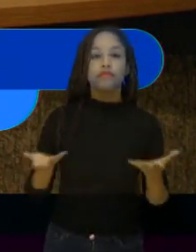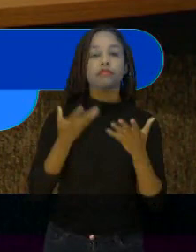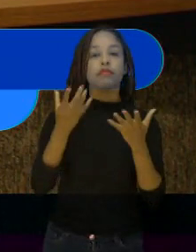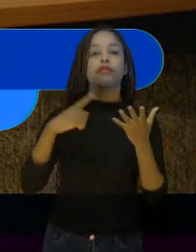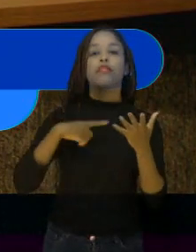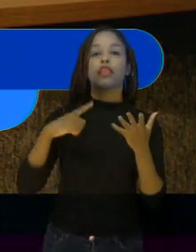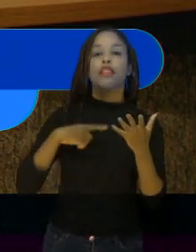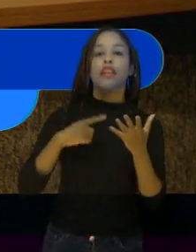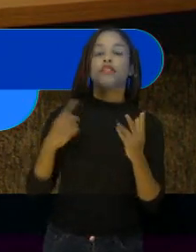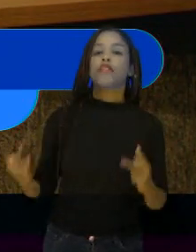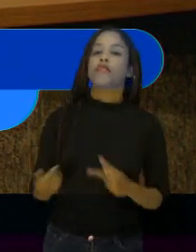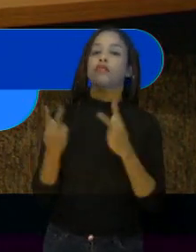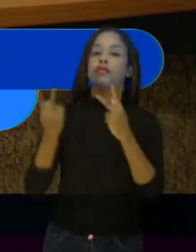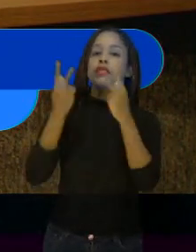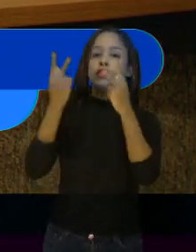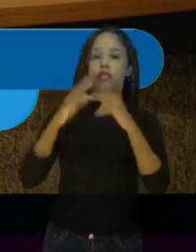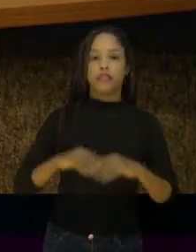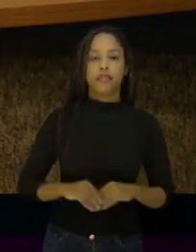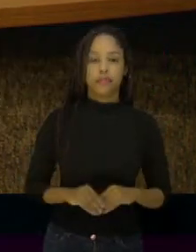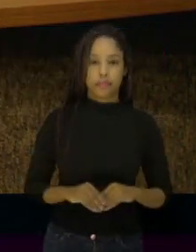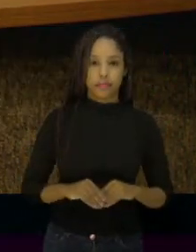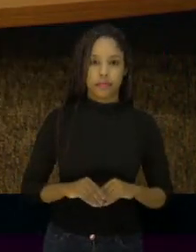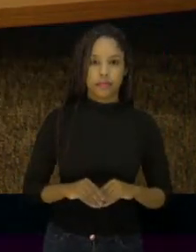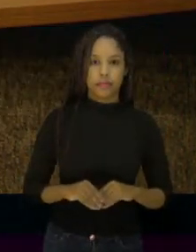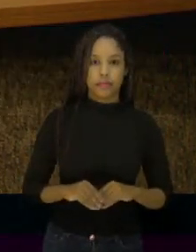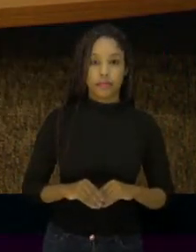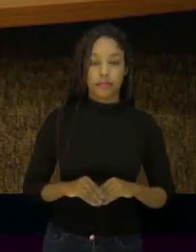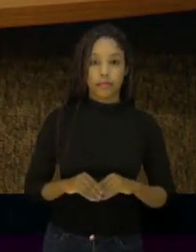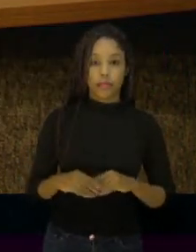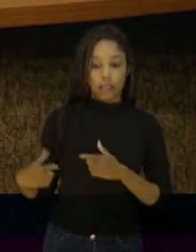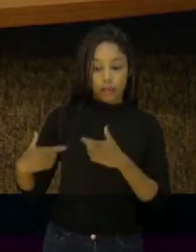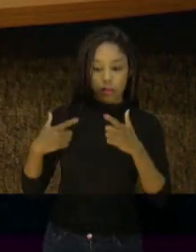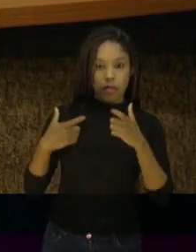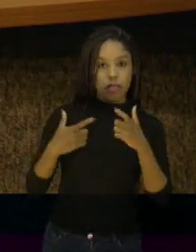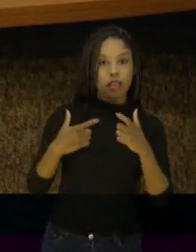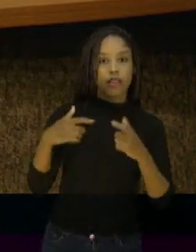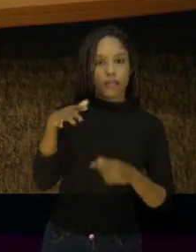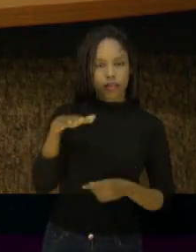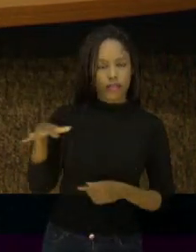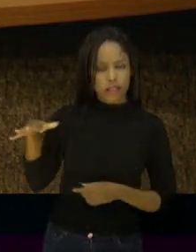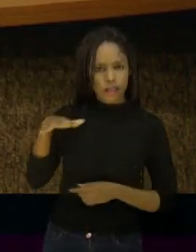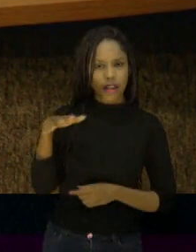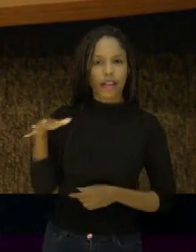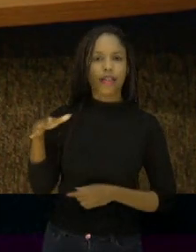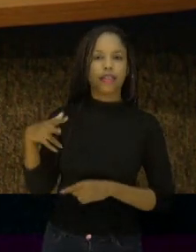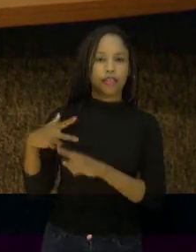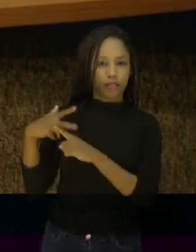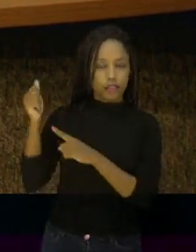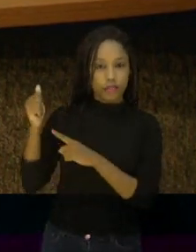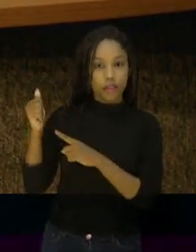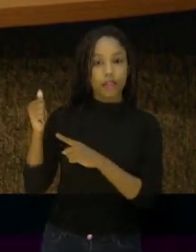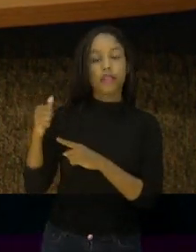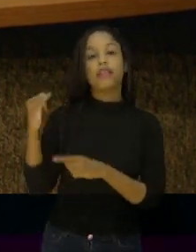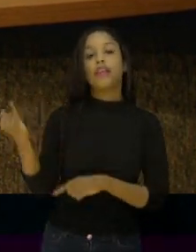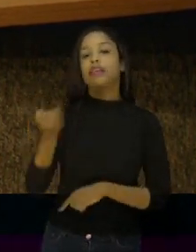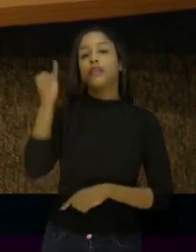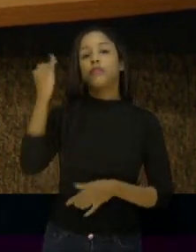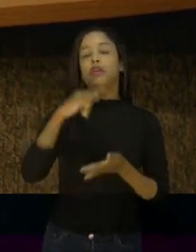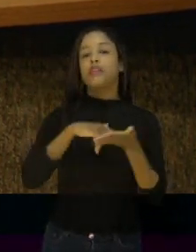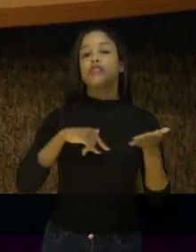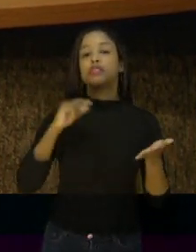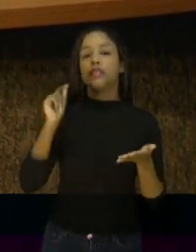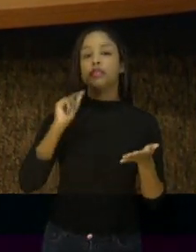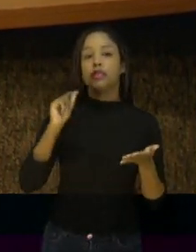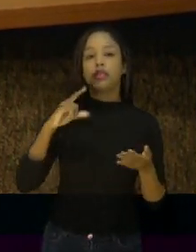capitulação de Taborda. Na memorável batalha em terras vitorienses, é importante registrar que foi